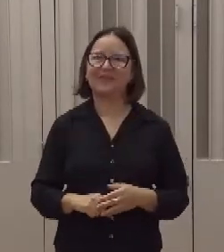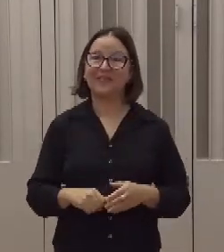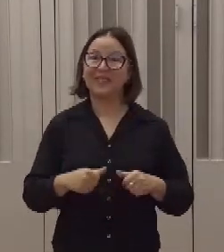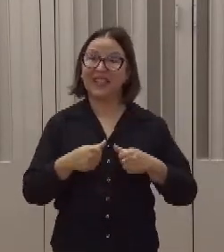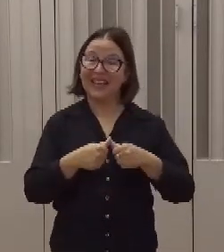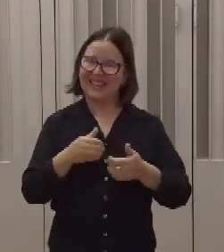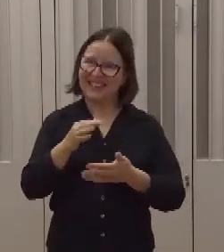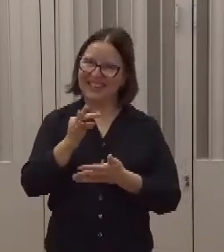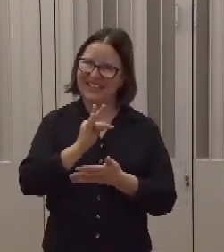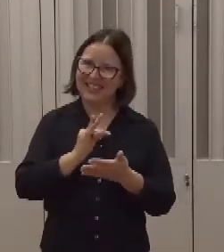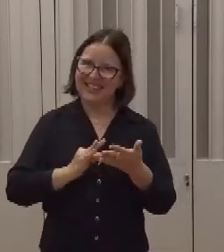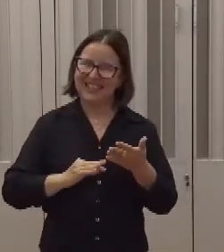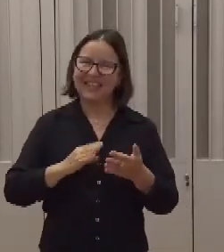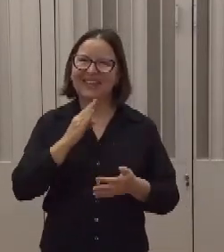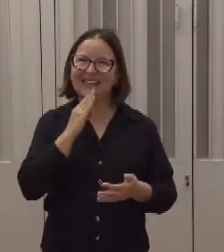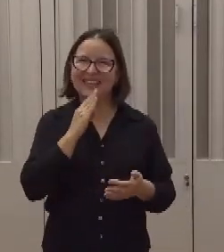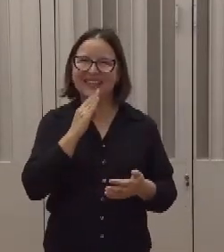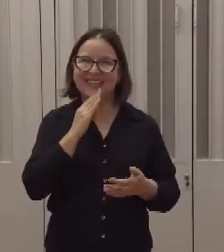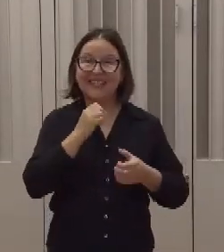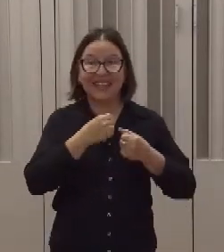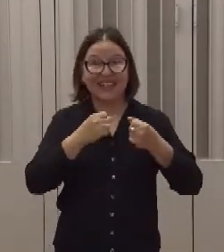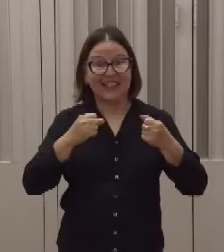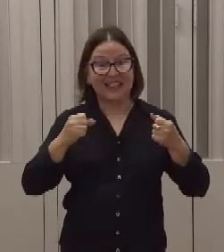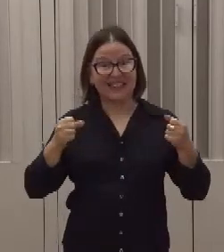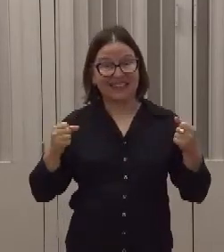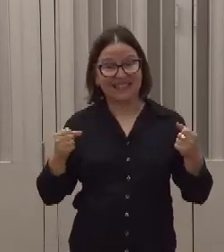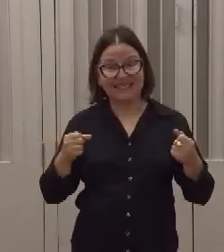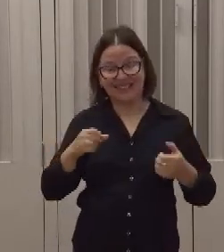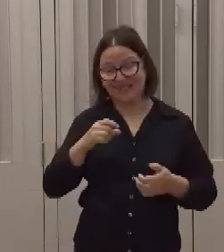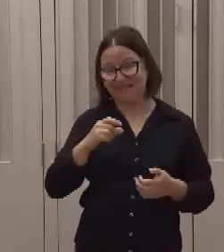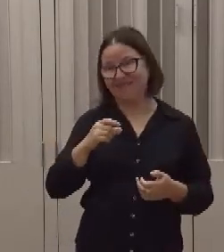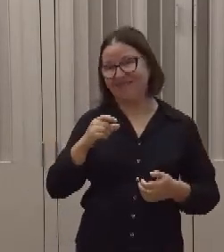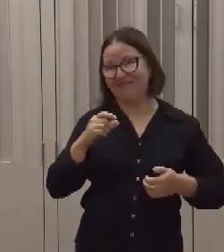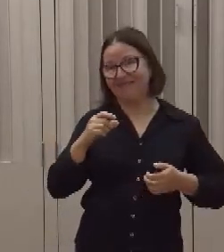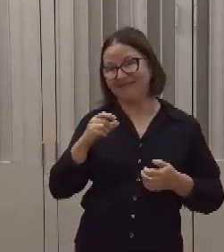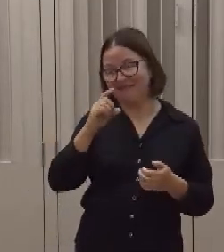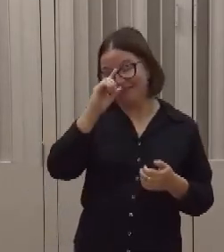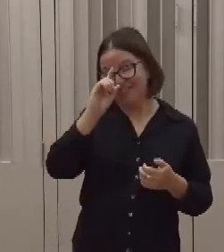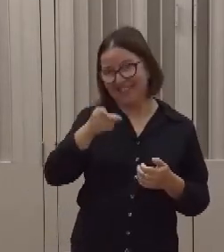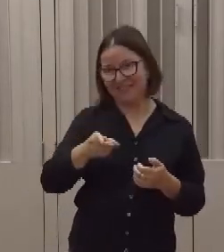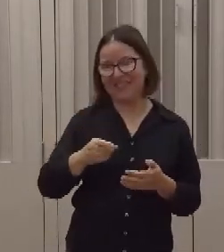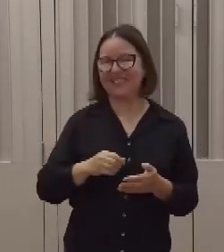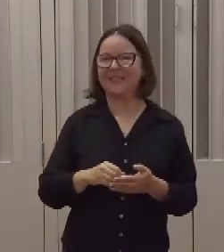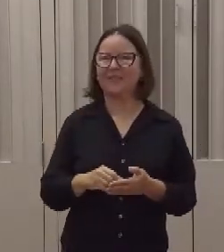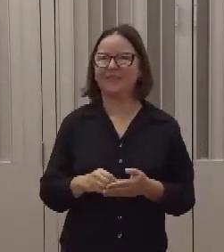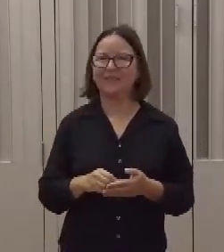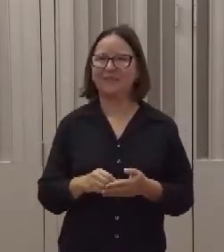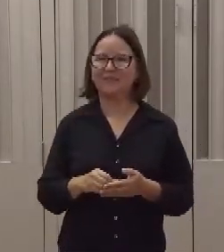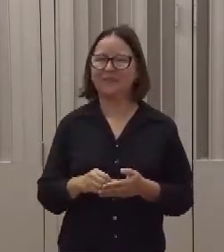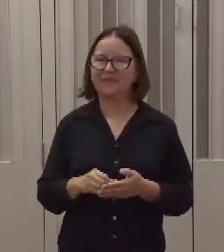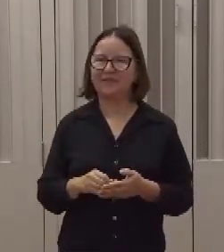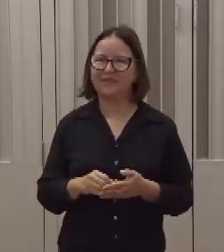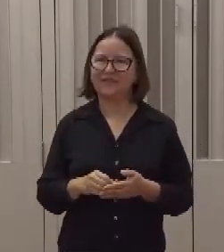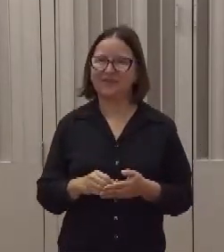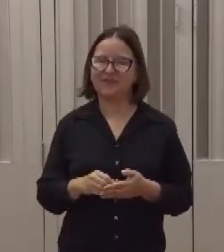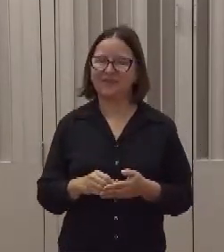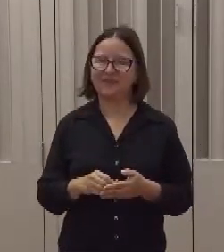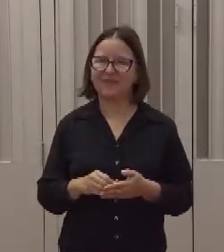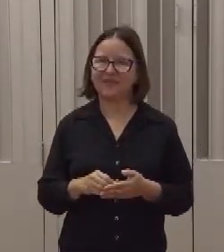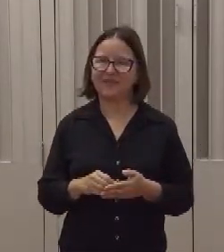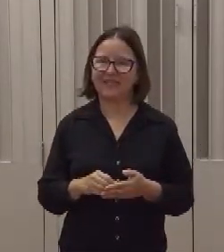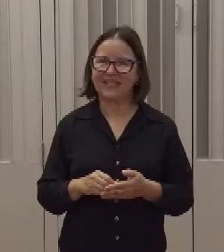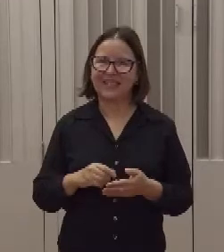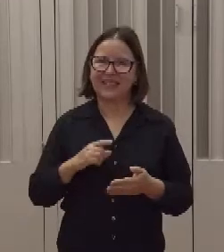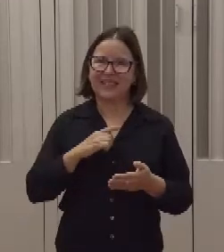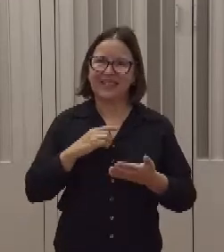ficou conhecida como a Grande Comissão. É bem possível que boa parte das Bíblias tenha como o